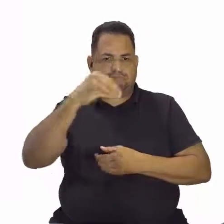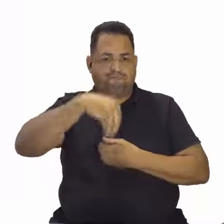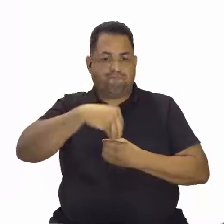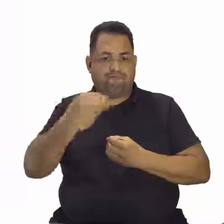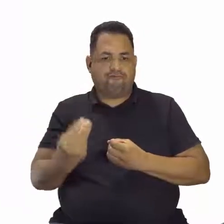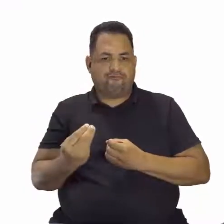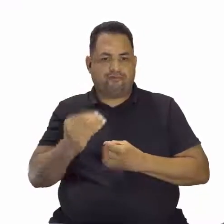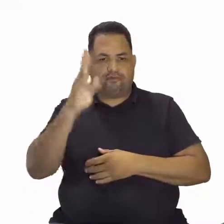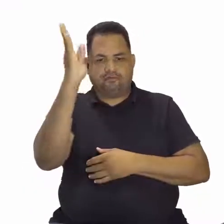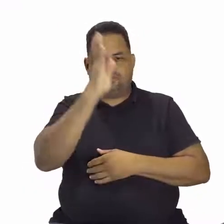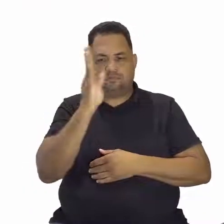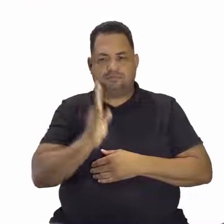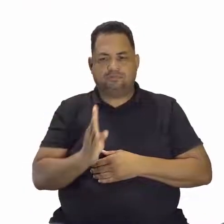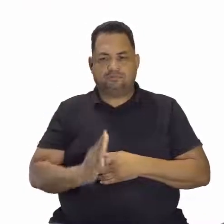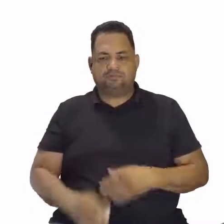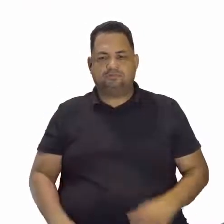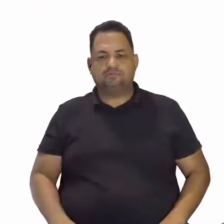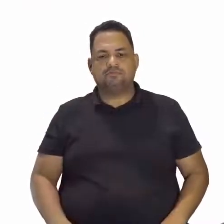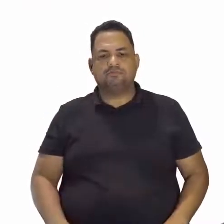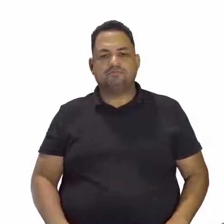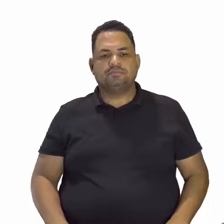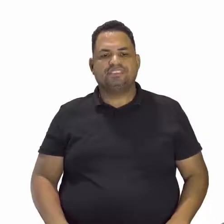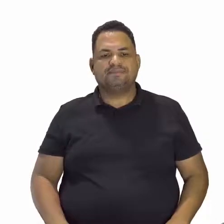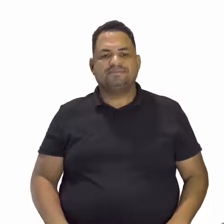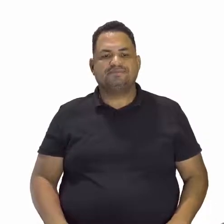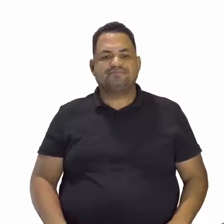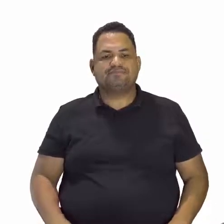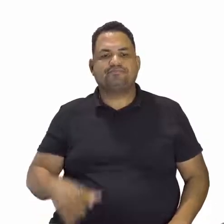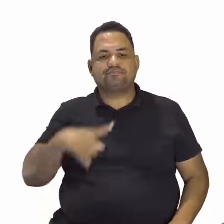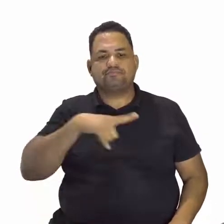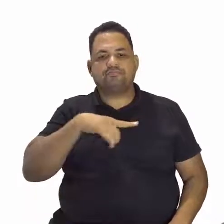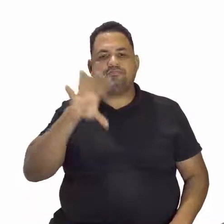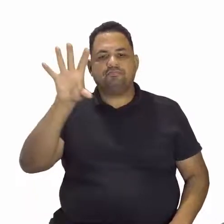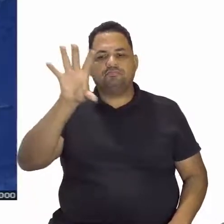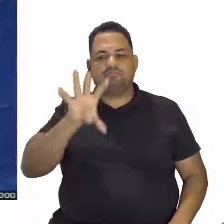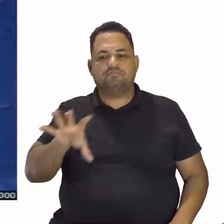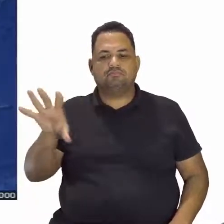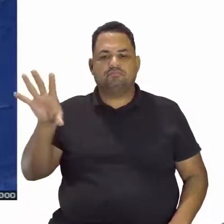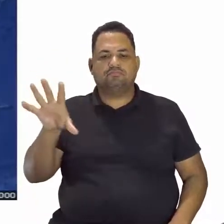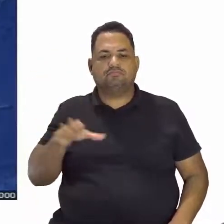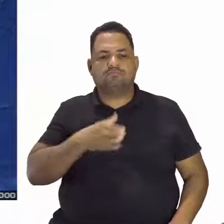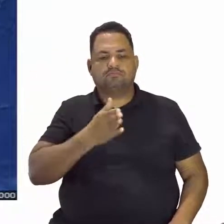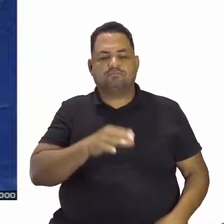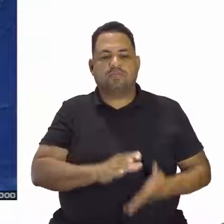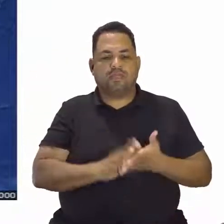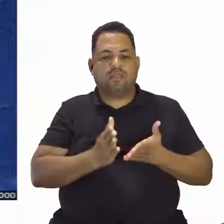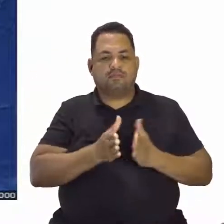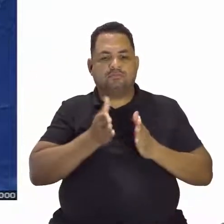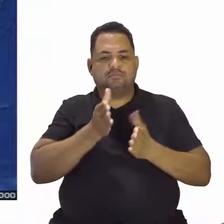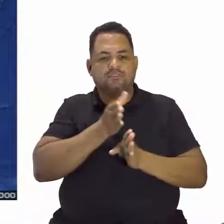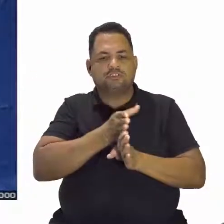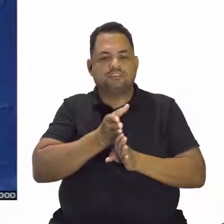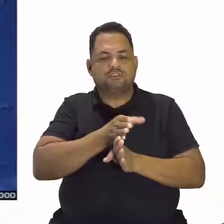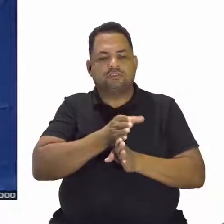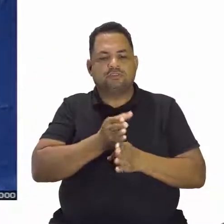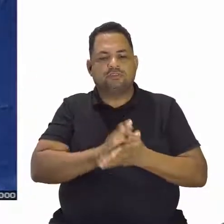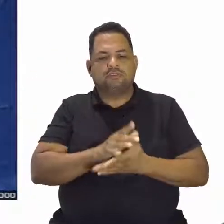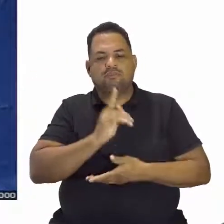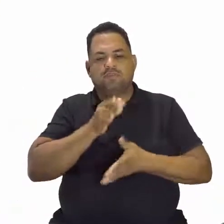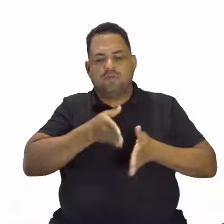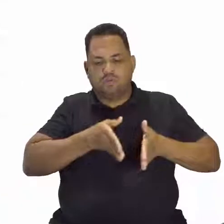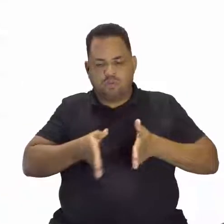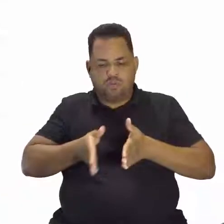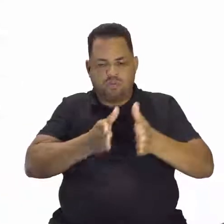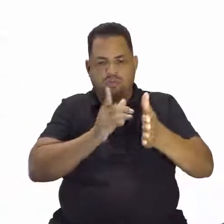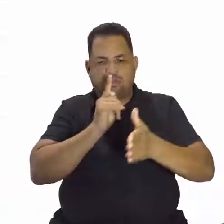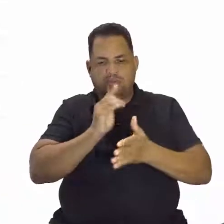isso, né? É essa região da América do Sul definida pela bacia do rio da Amazônia que atravessa tudo isso,